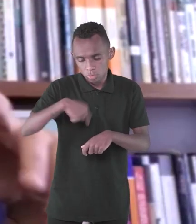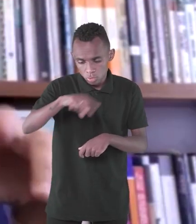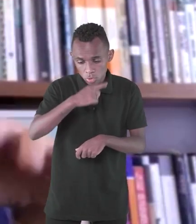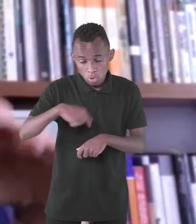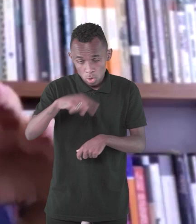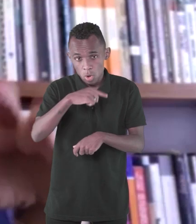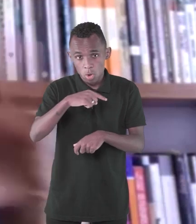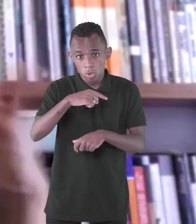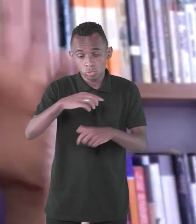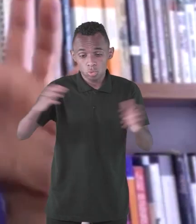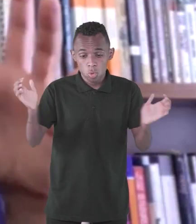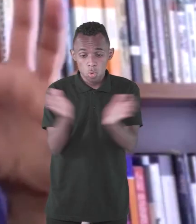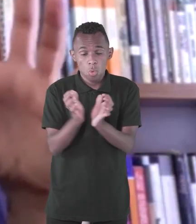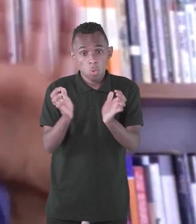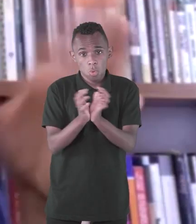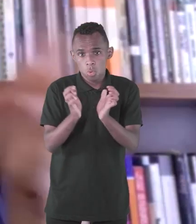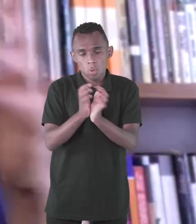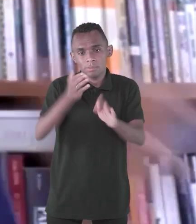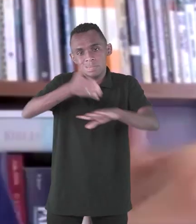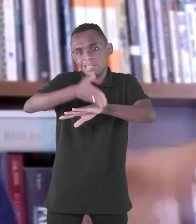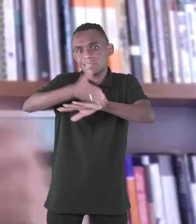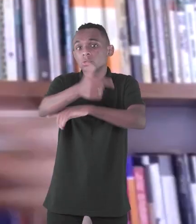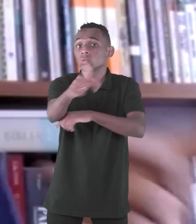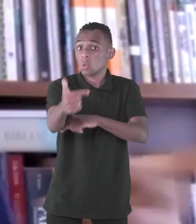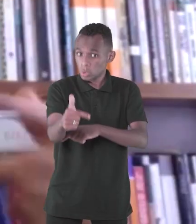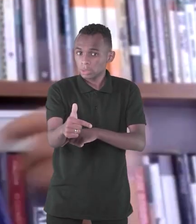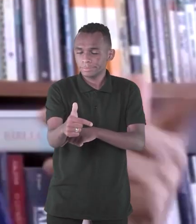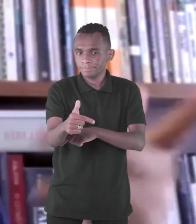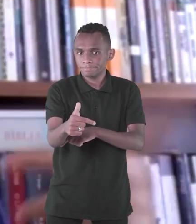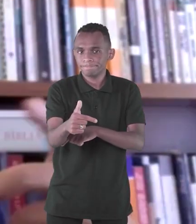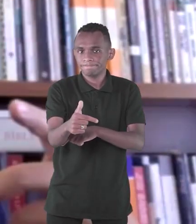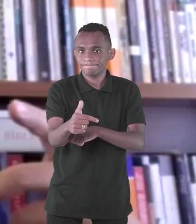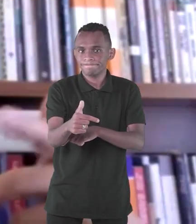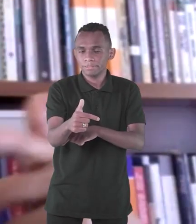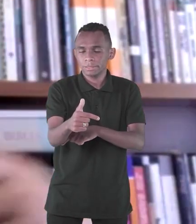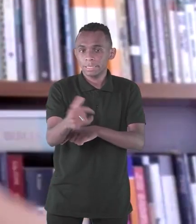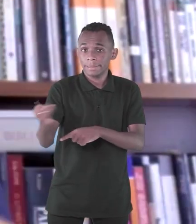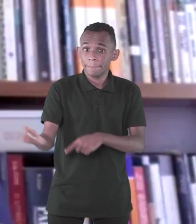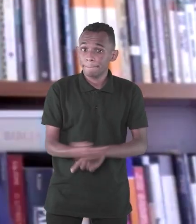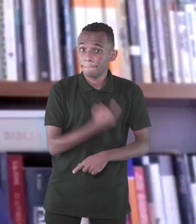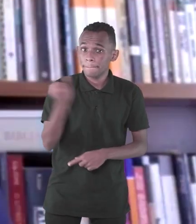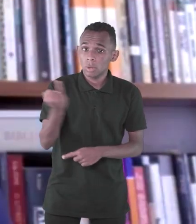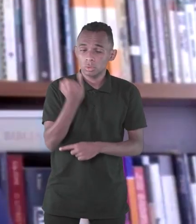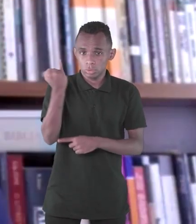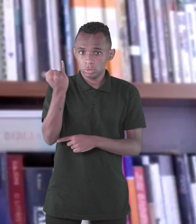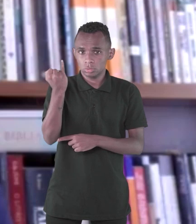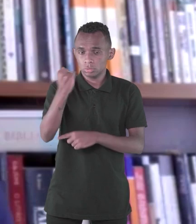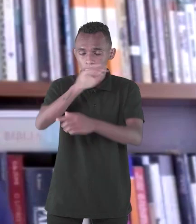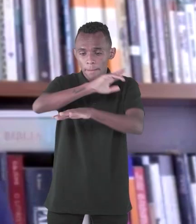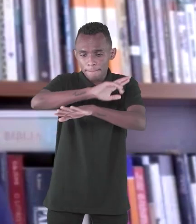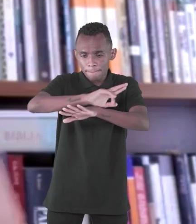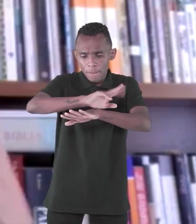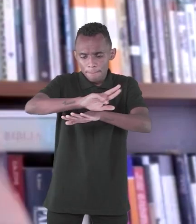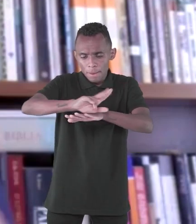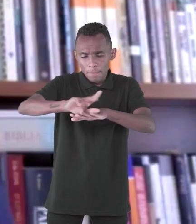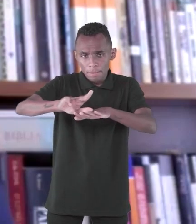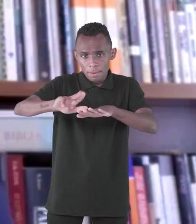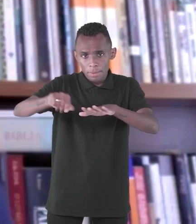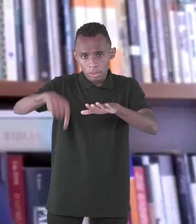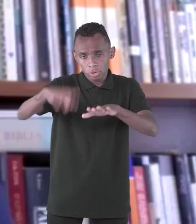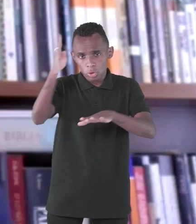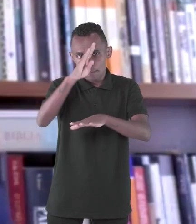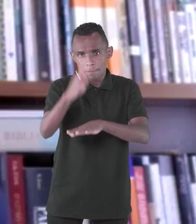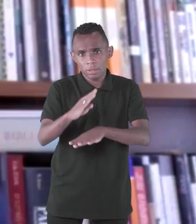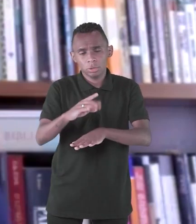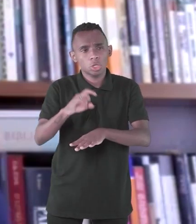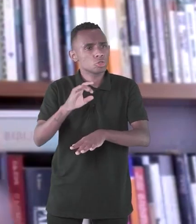digo a massa, né, que acaba não tendo acesso ao que é diverso no